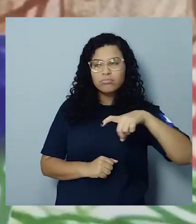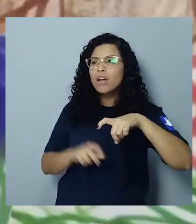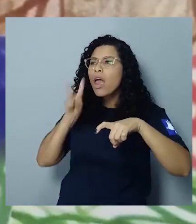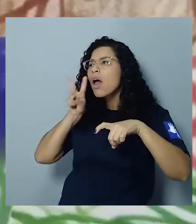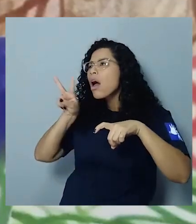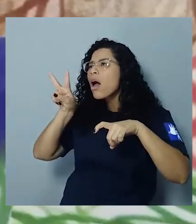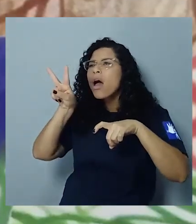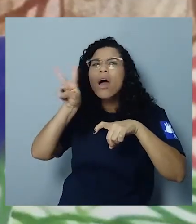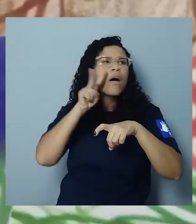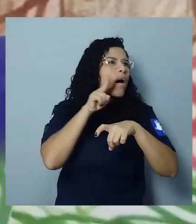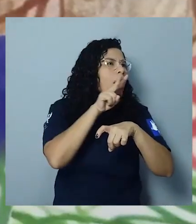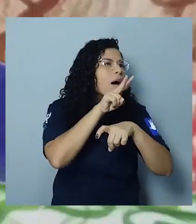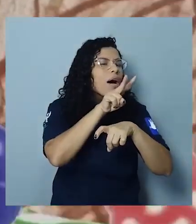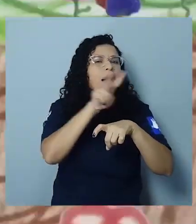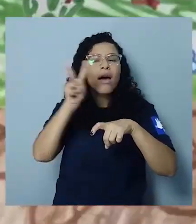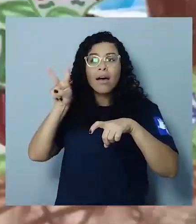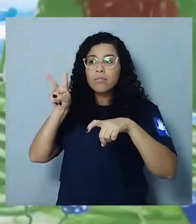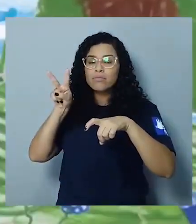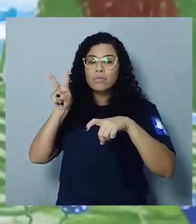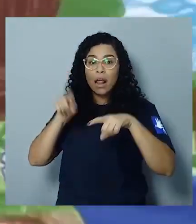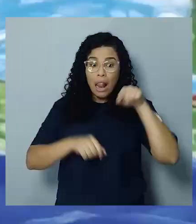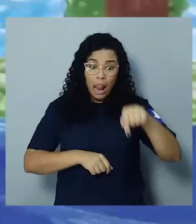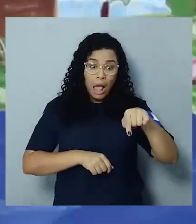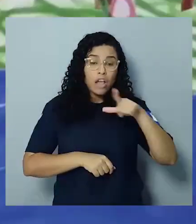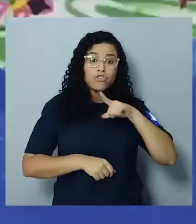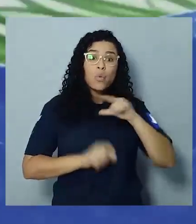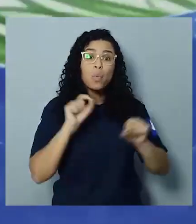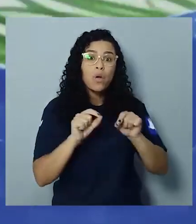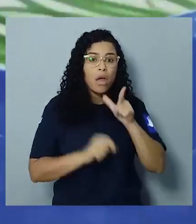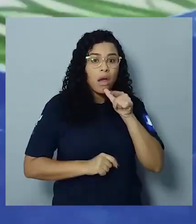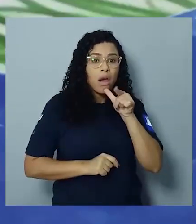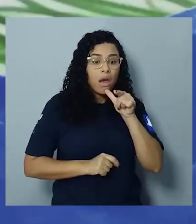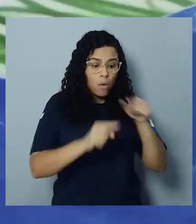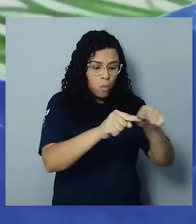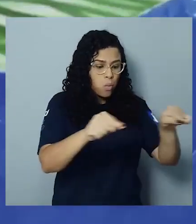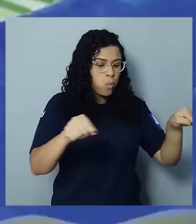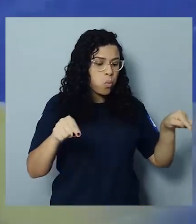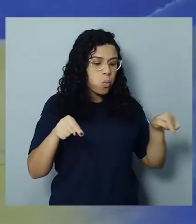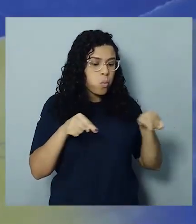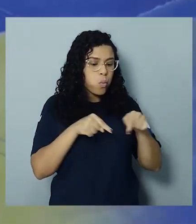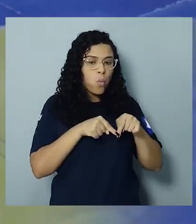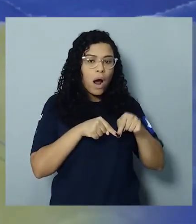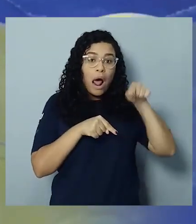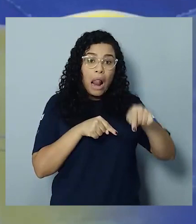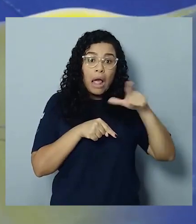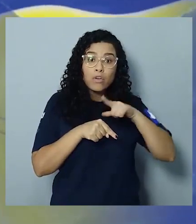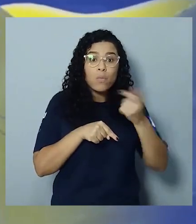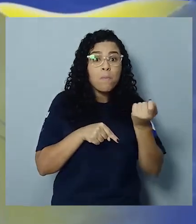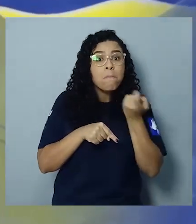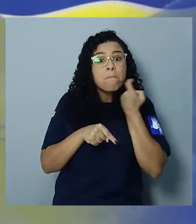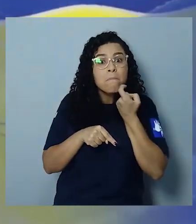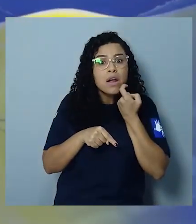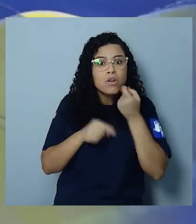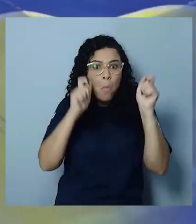admirando a bela paisagem na floresta havia um grande rio onde morava um peixe de olhos